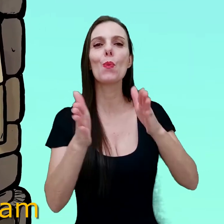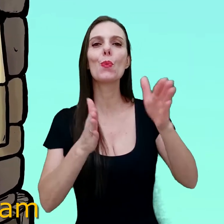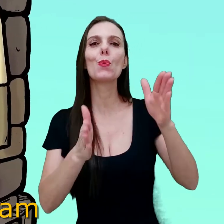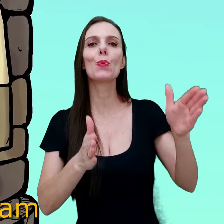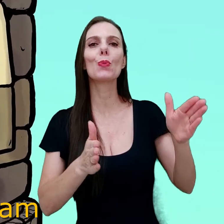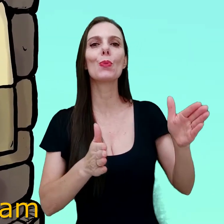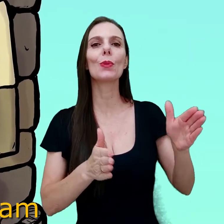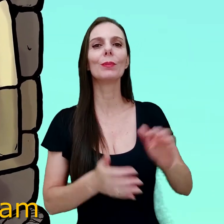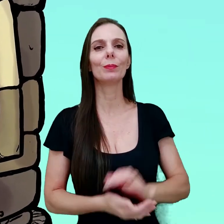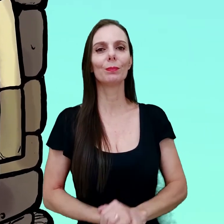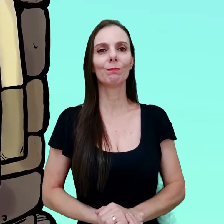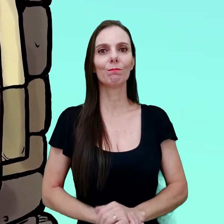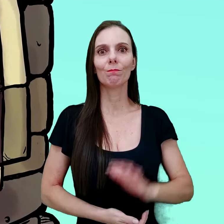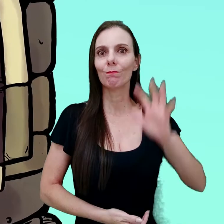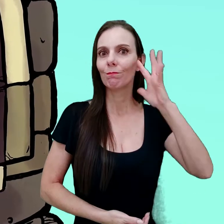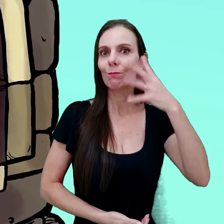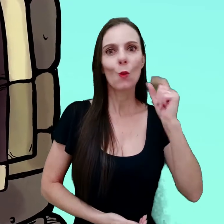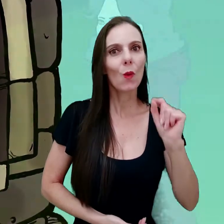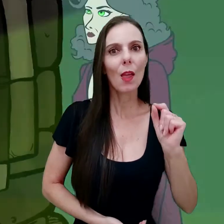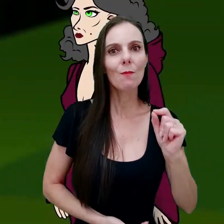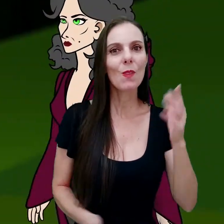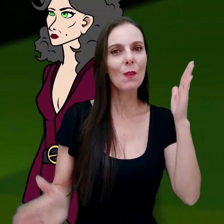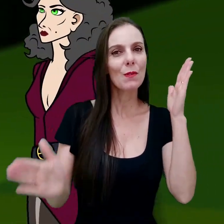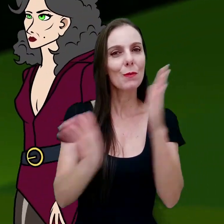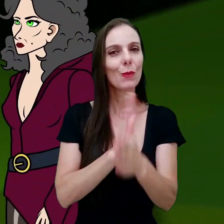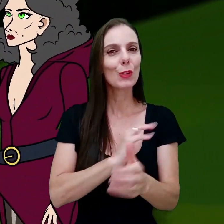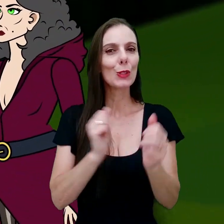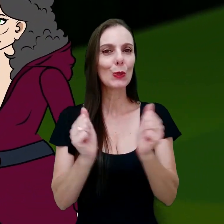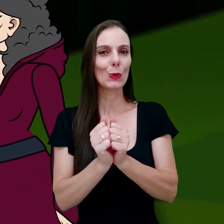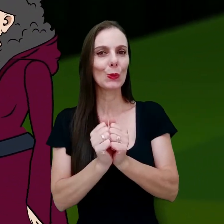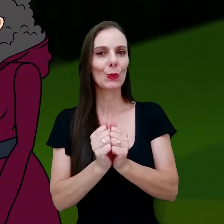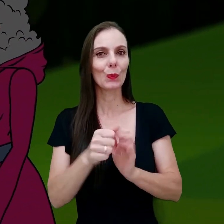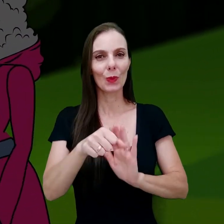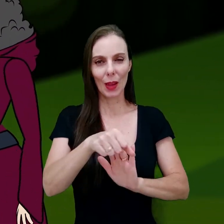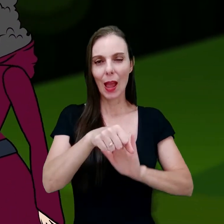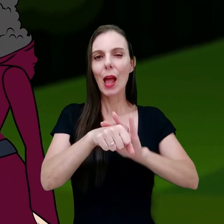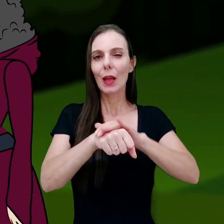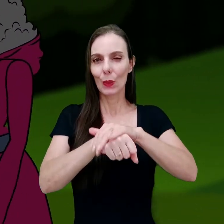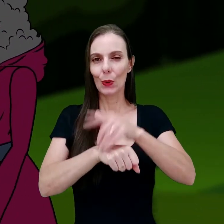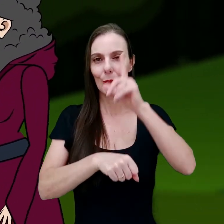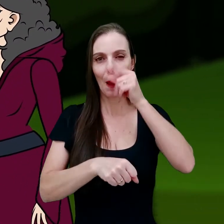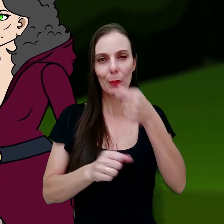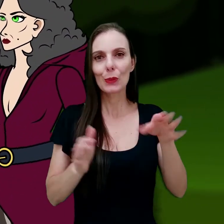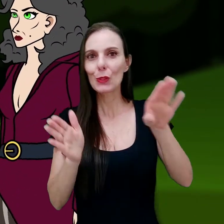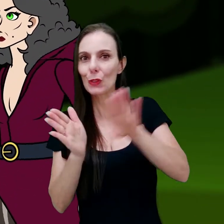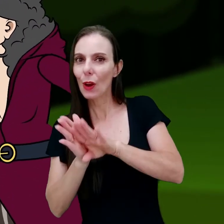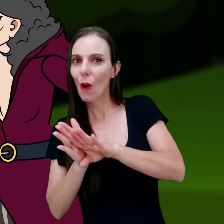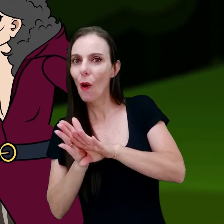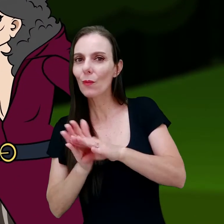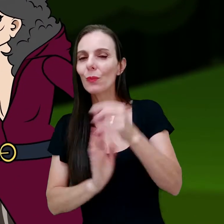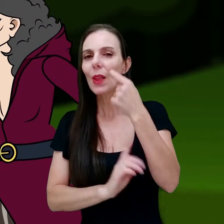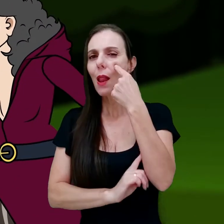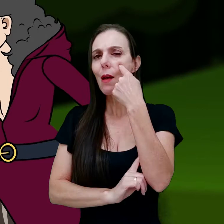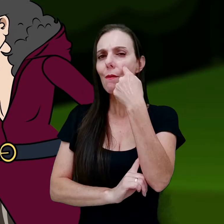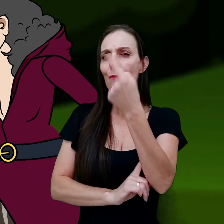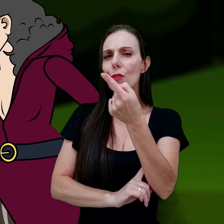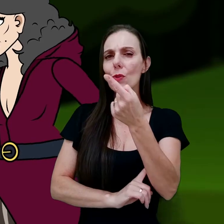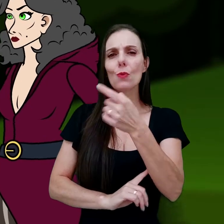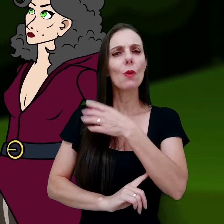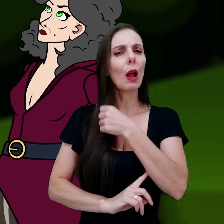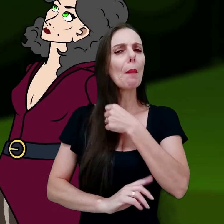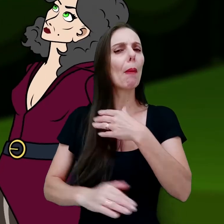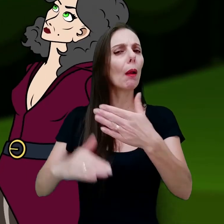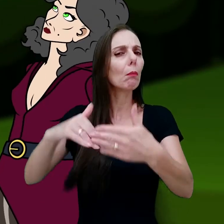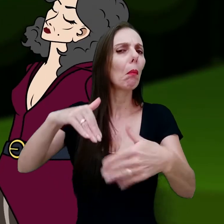eles decidiram que queriam fugir juntos. Naquela noite, quando a bruxa voltou para a torre, ela viu que Rapunzel